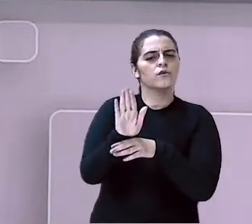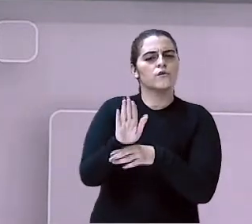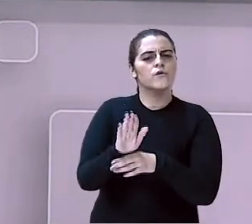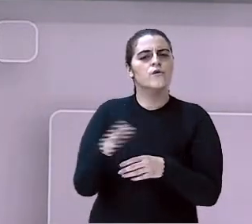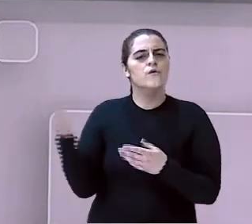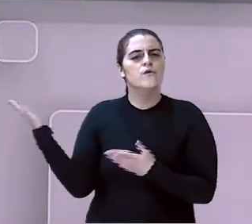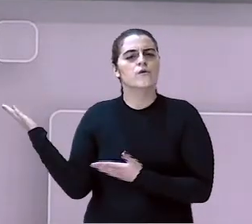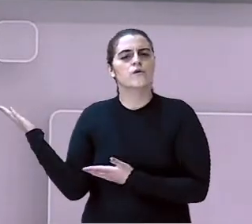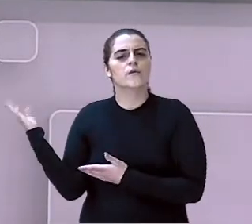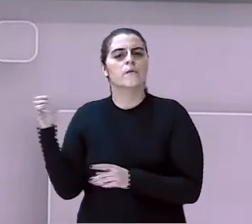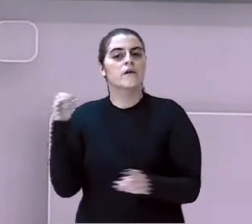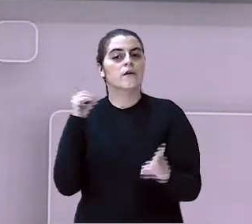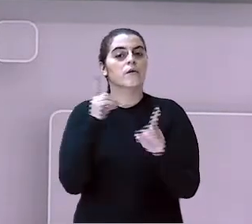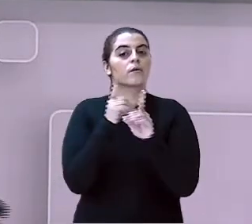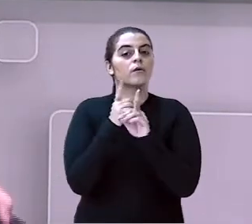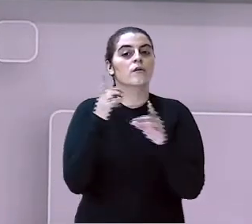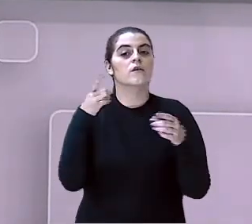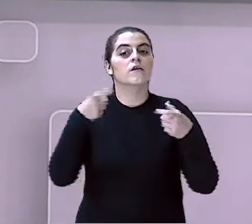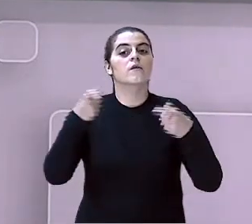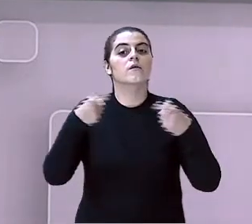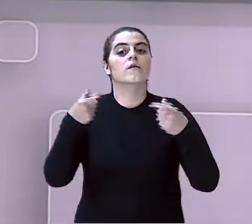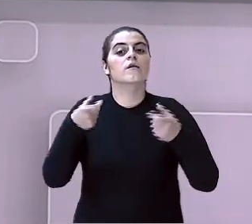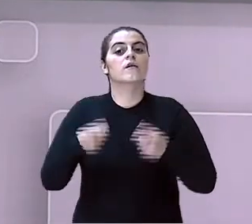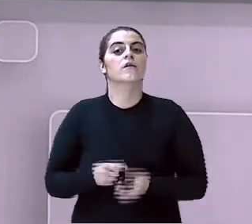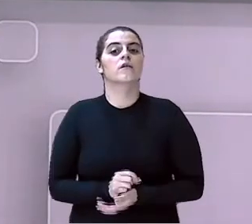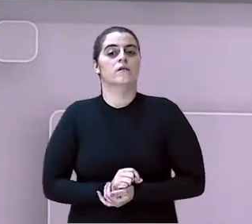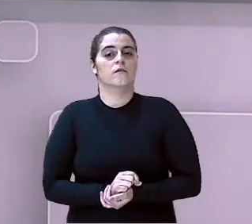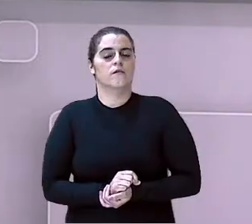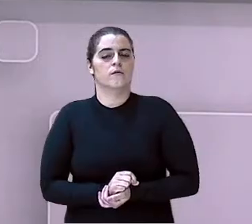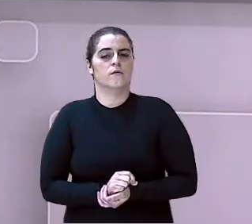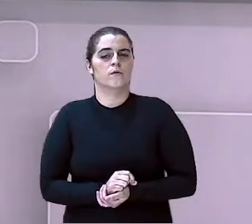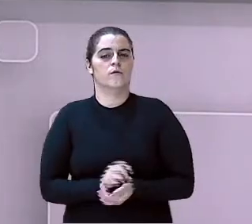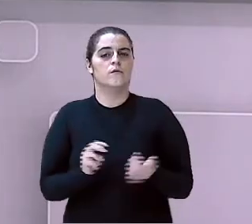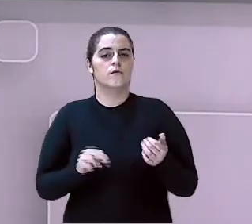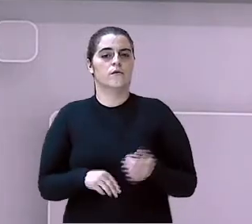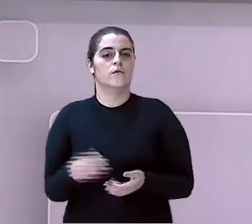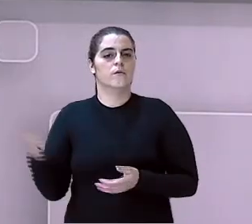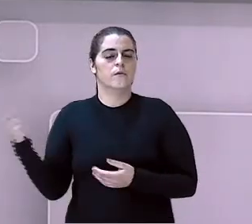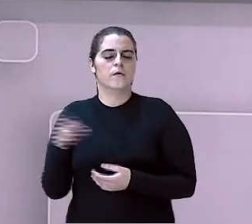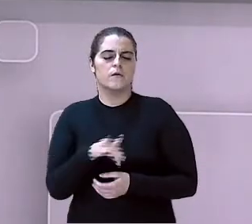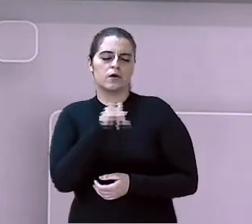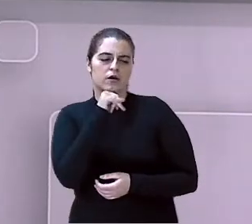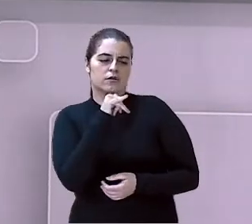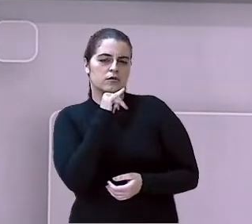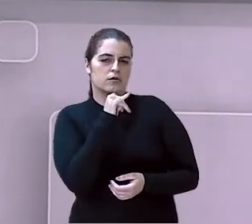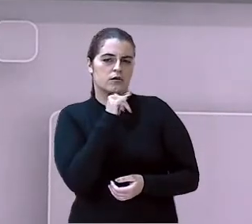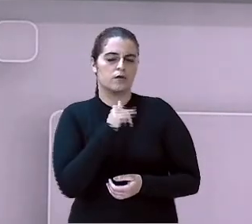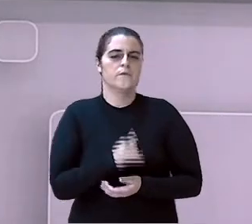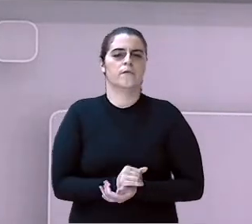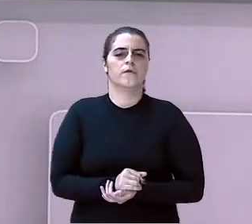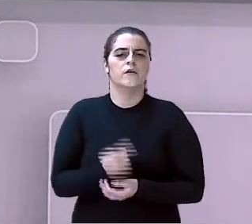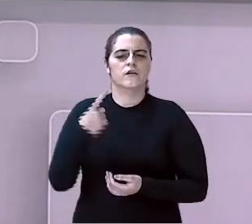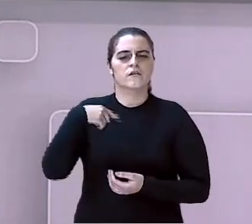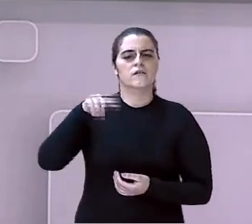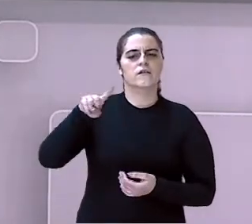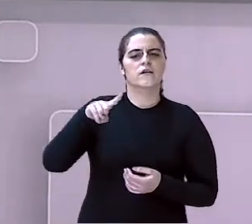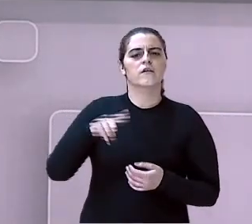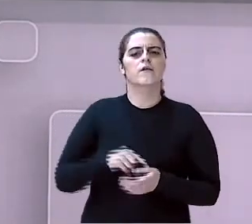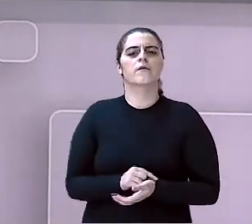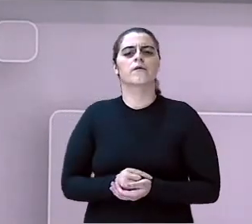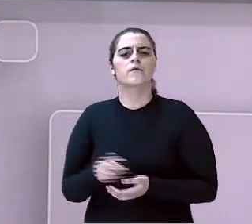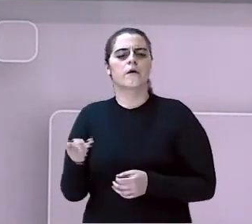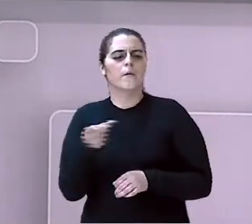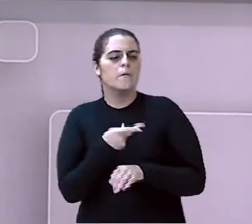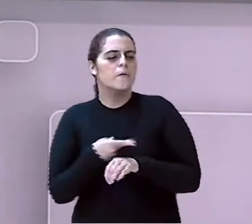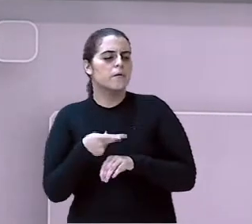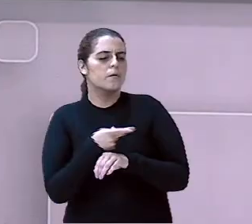a ecolocalização. Mas o que é isso, professora? Por exemplo, o morcego saiu da caverna, está